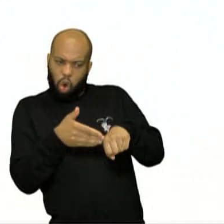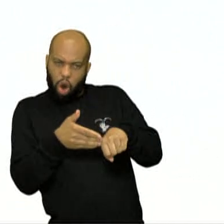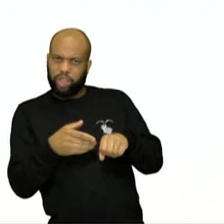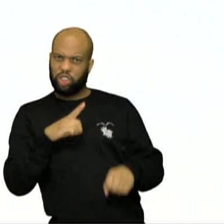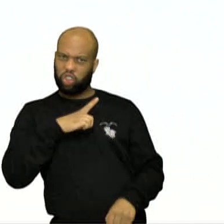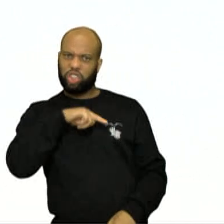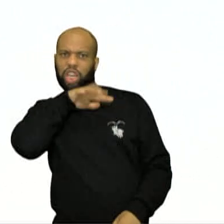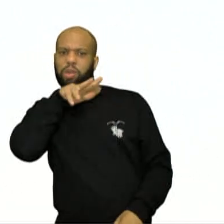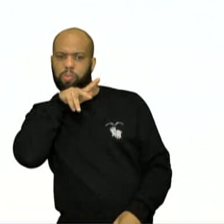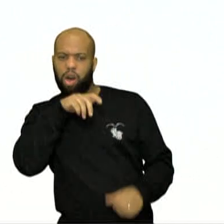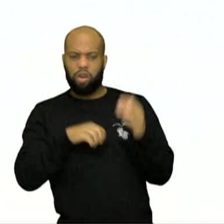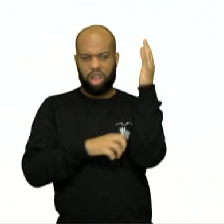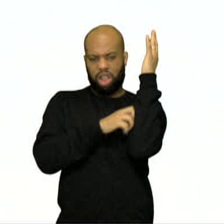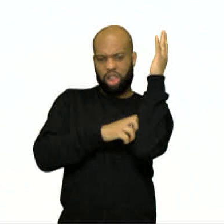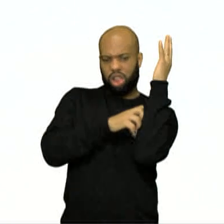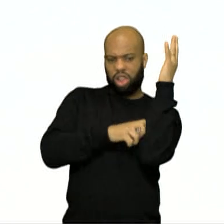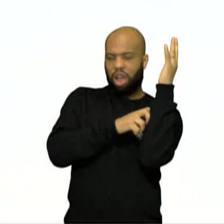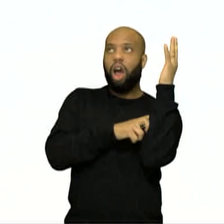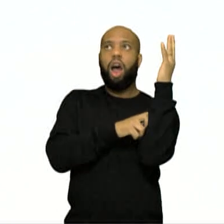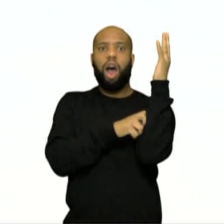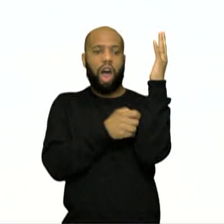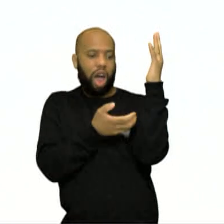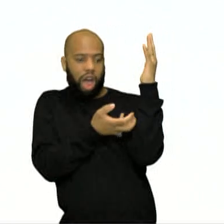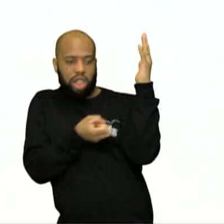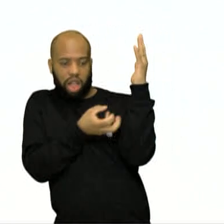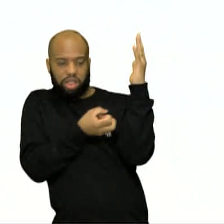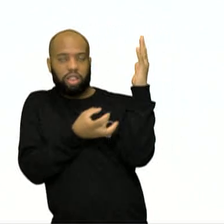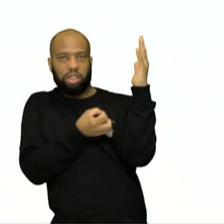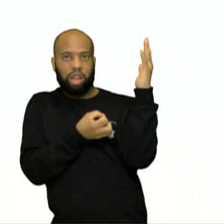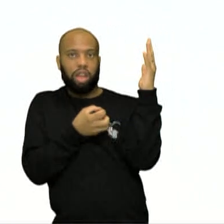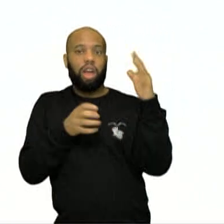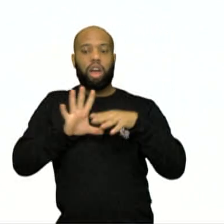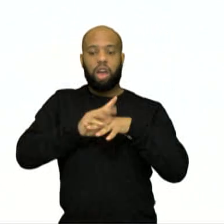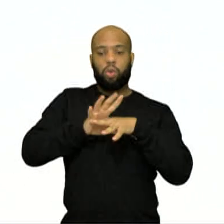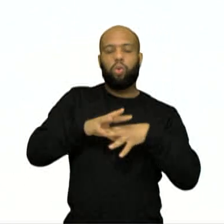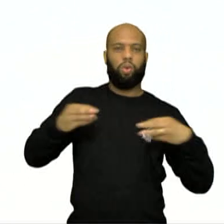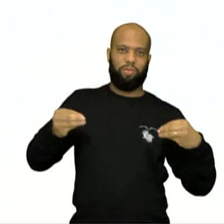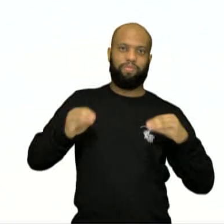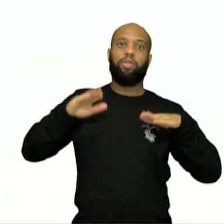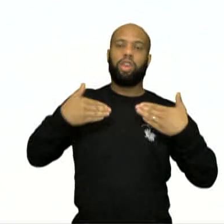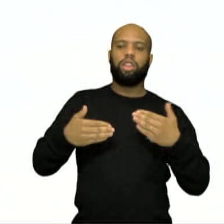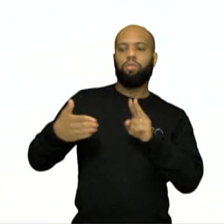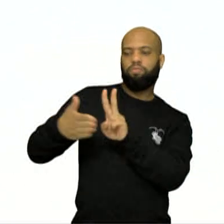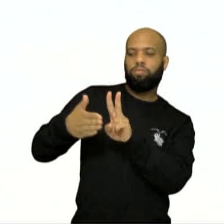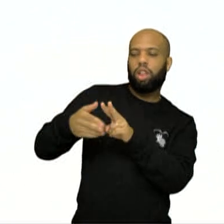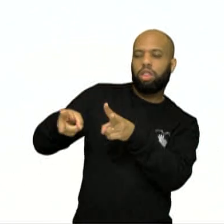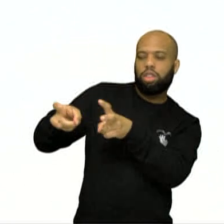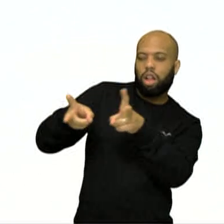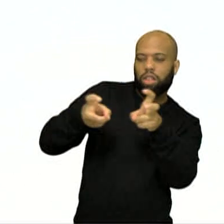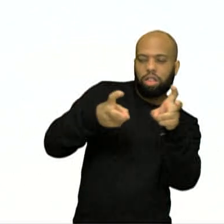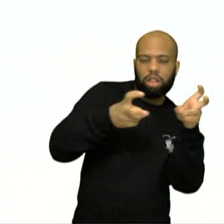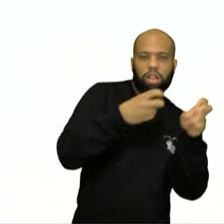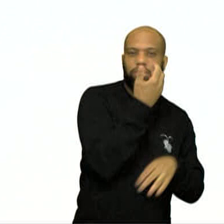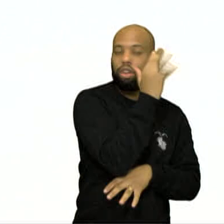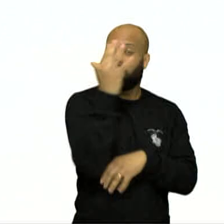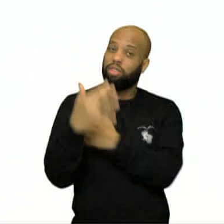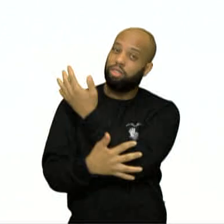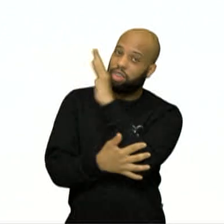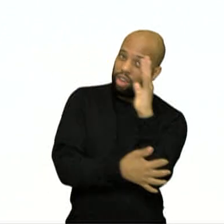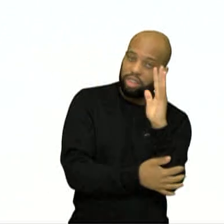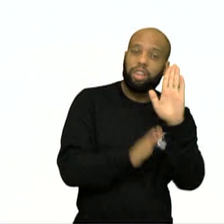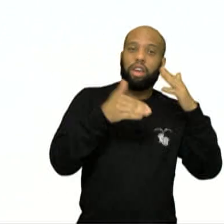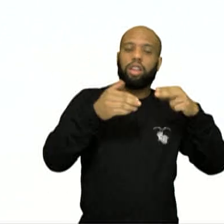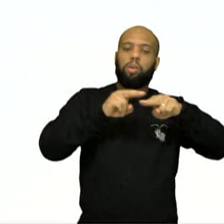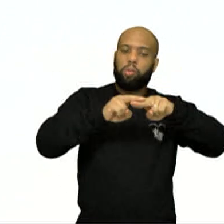Tudo que estava acontecendo na natureza, o índio estava ali, ó, na espreita, observando. E foi através dessas